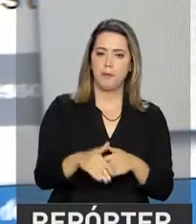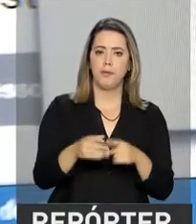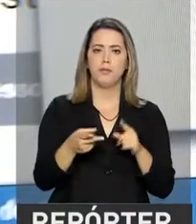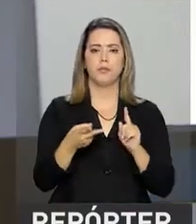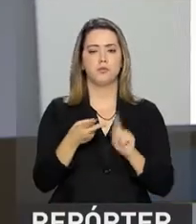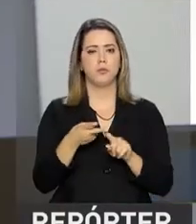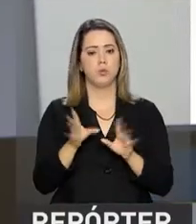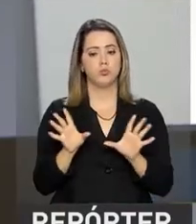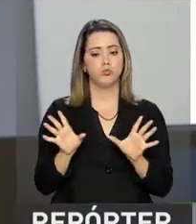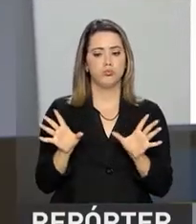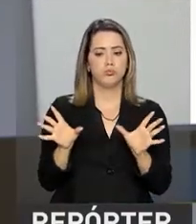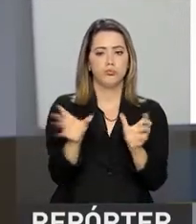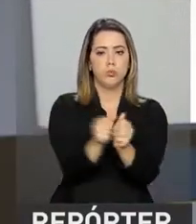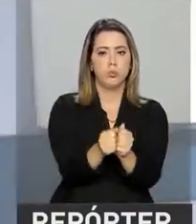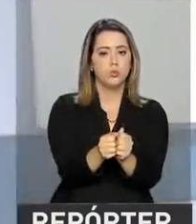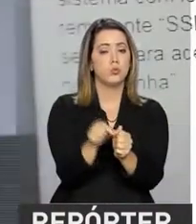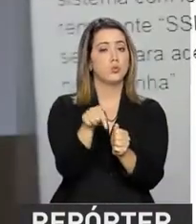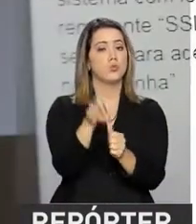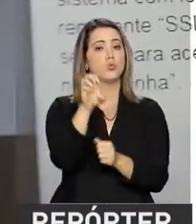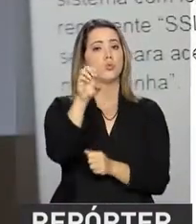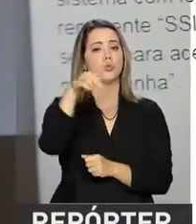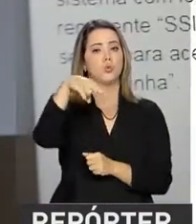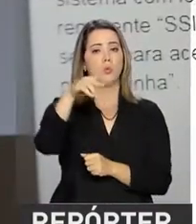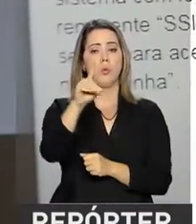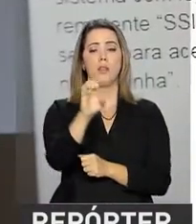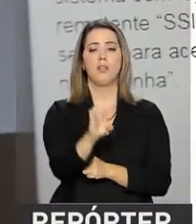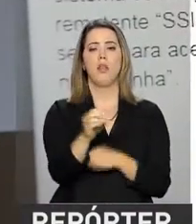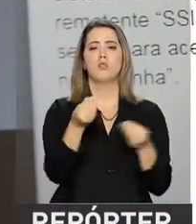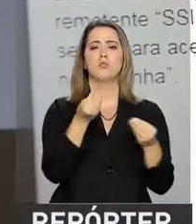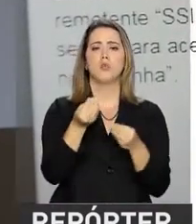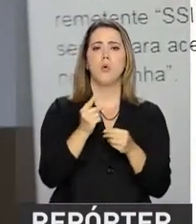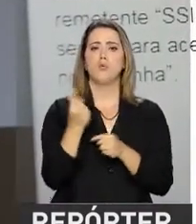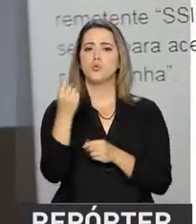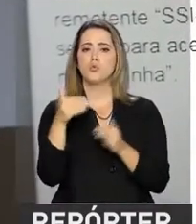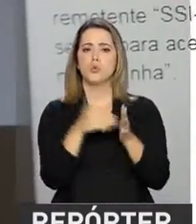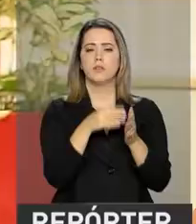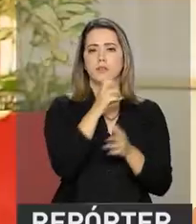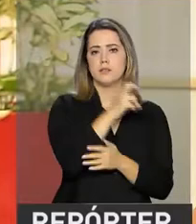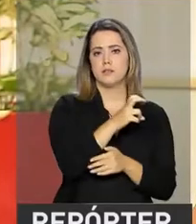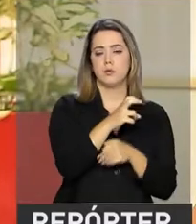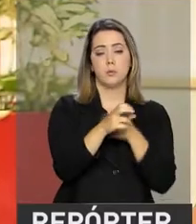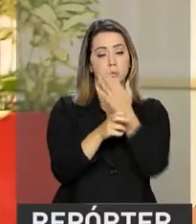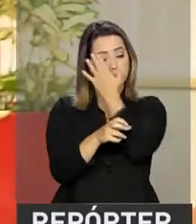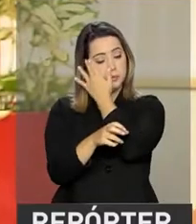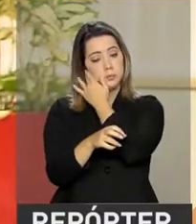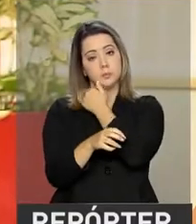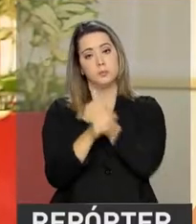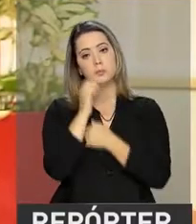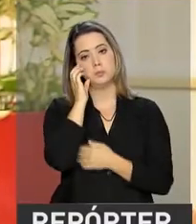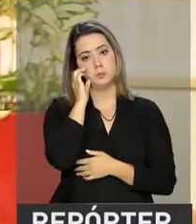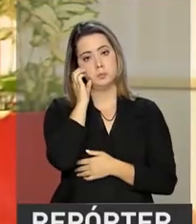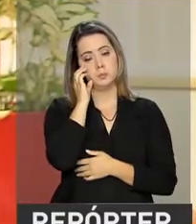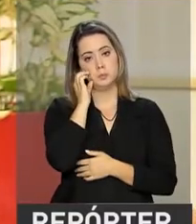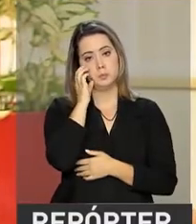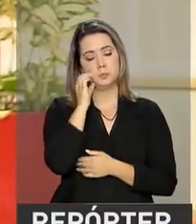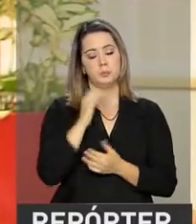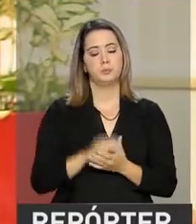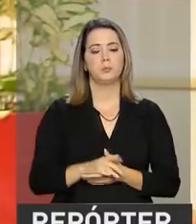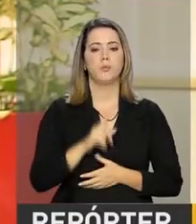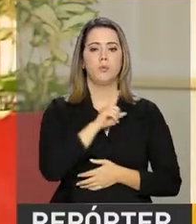governo, formam um conceito ENAD de determinado curso, que varia de 1 a 5. O ENAD, além de tudo, ele